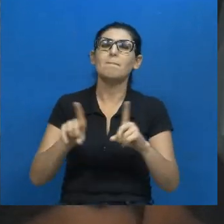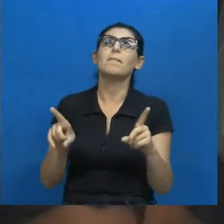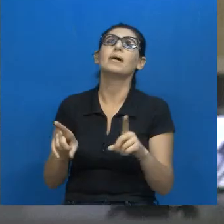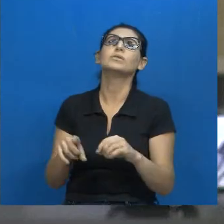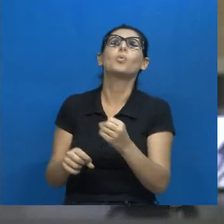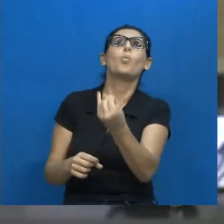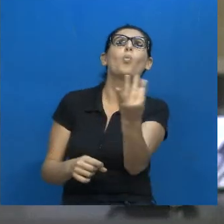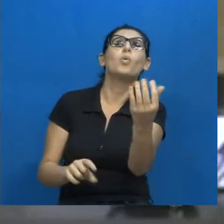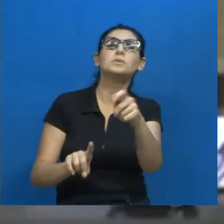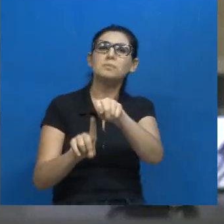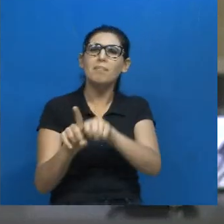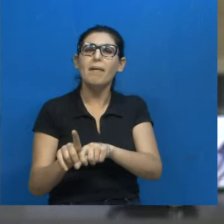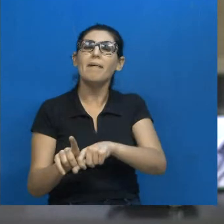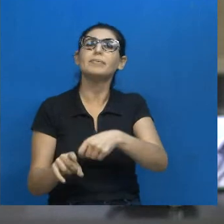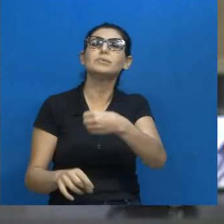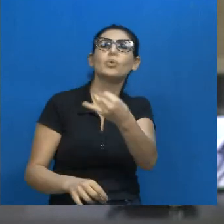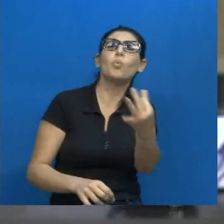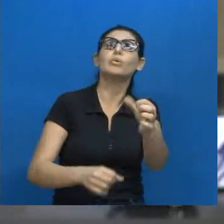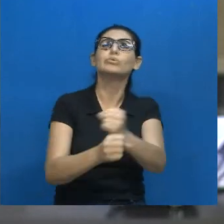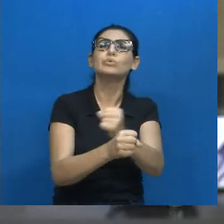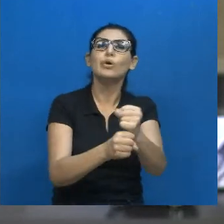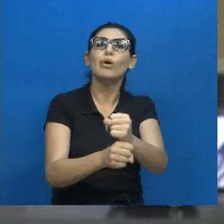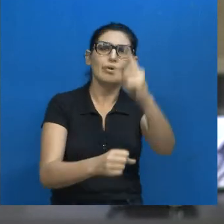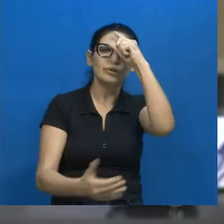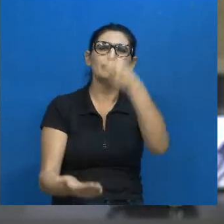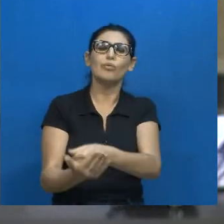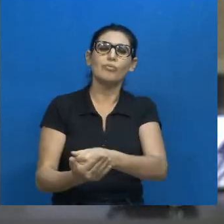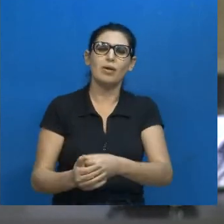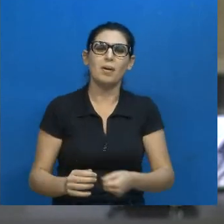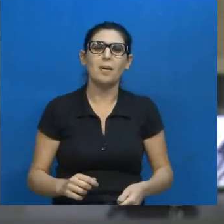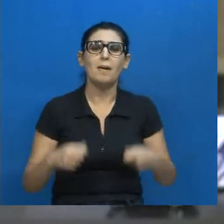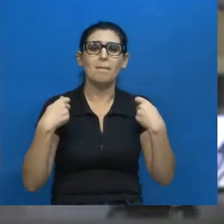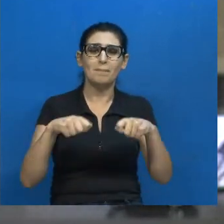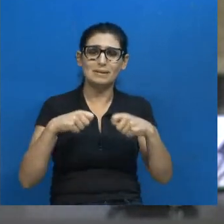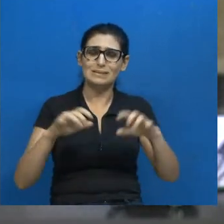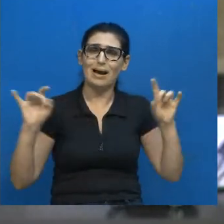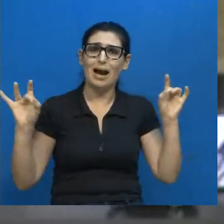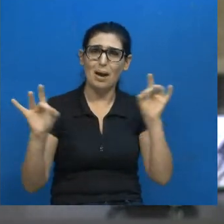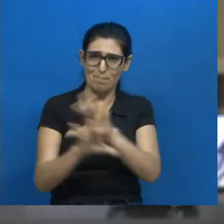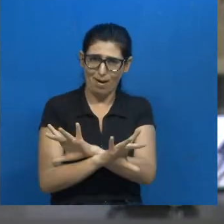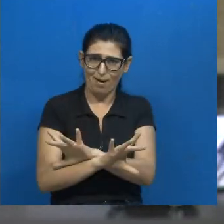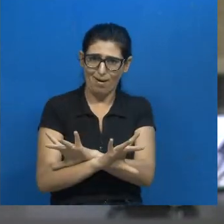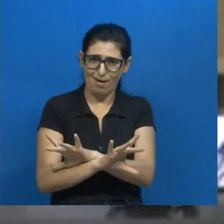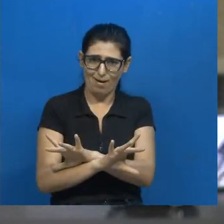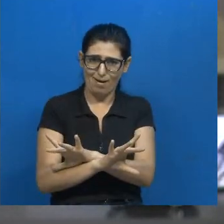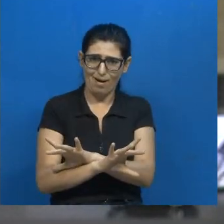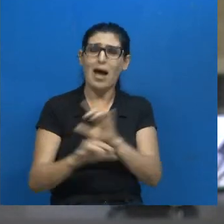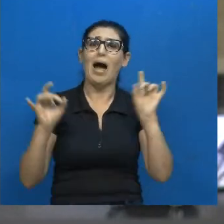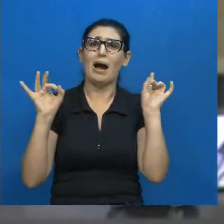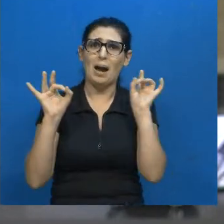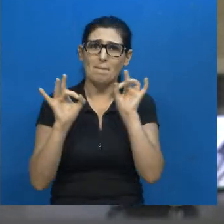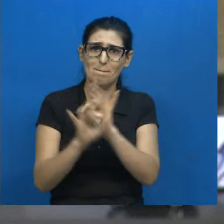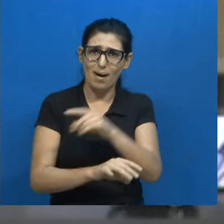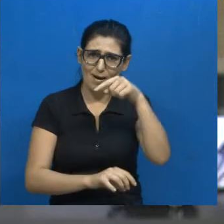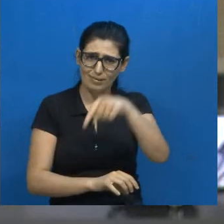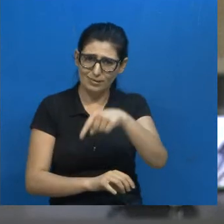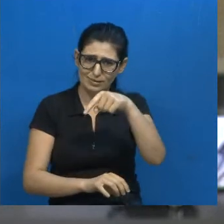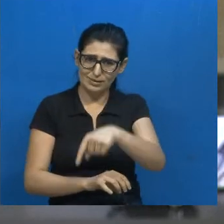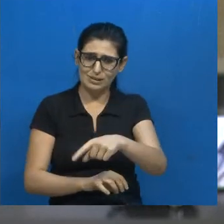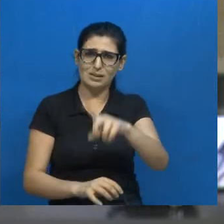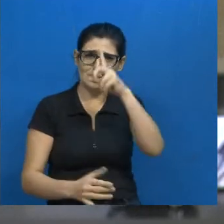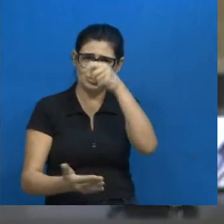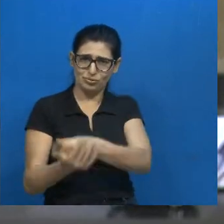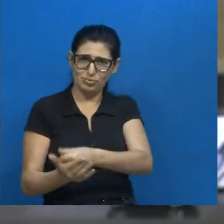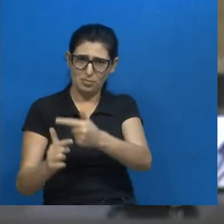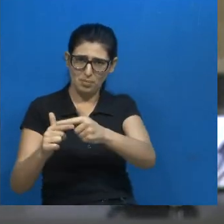conforme eu disse isso para o senhor, nós precisamos terminar essa discussão. Terminou essa discussão, nós